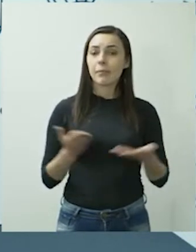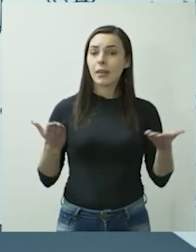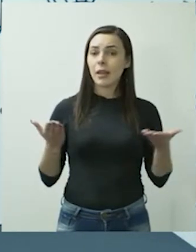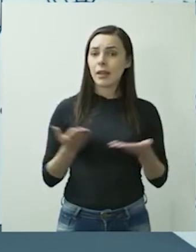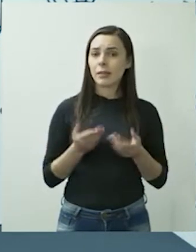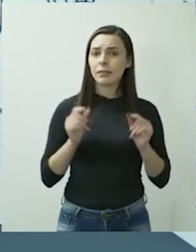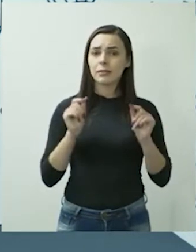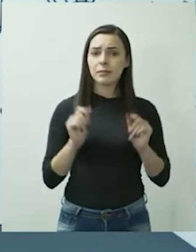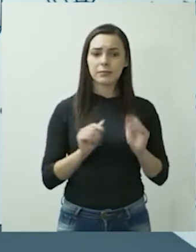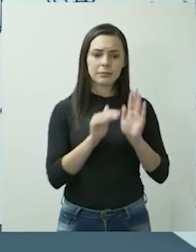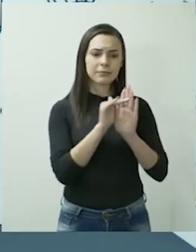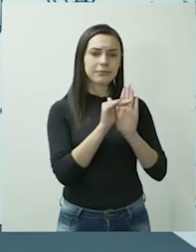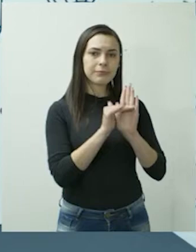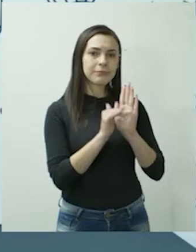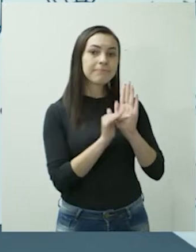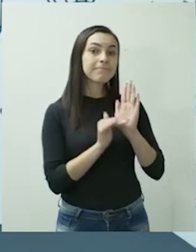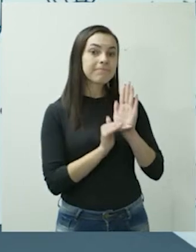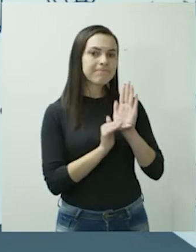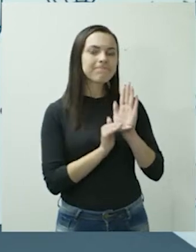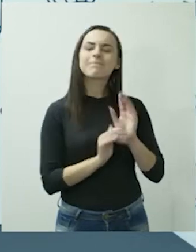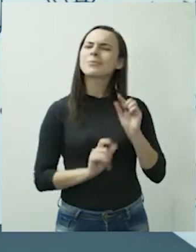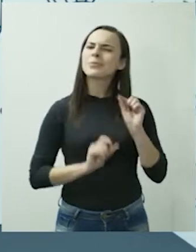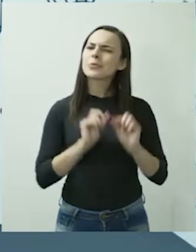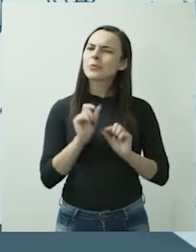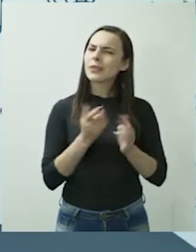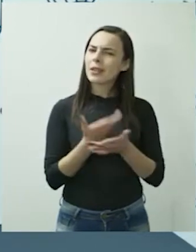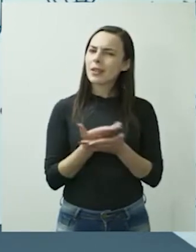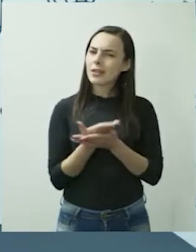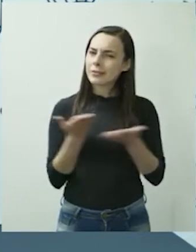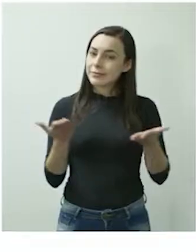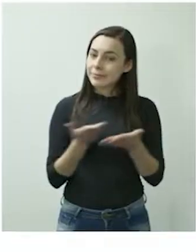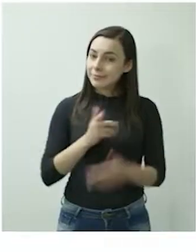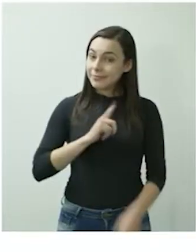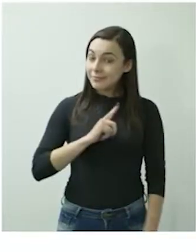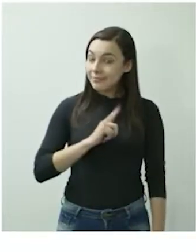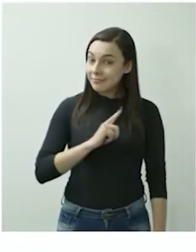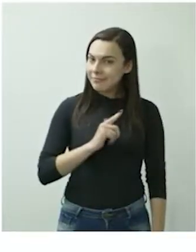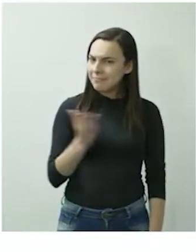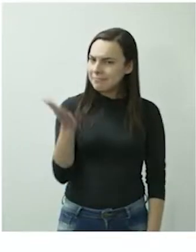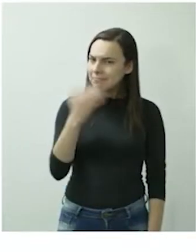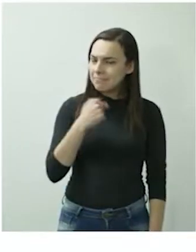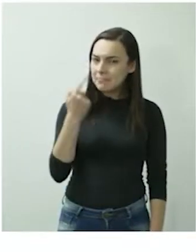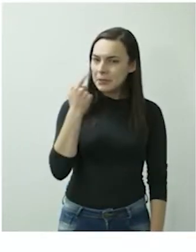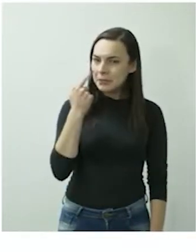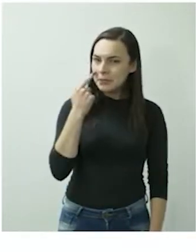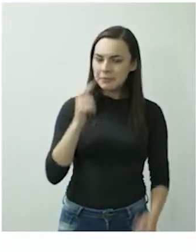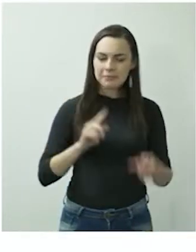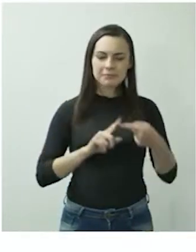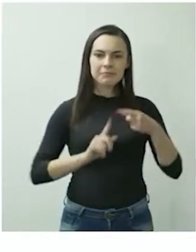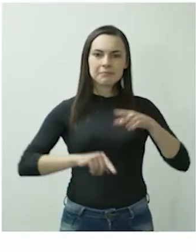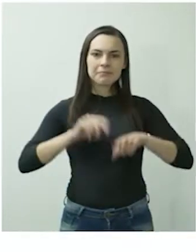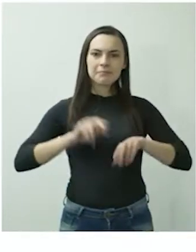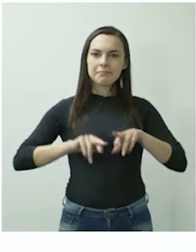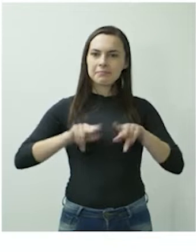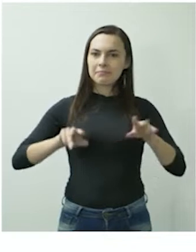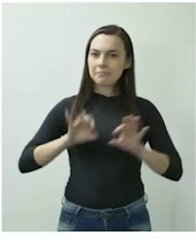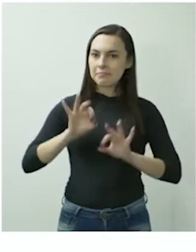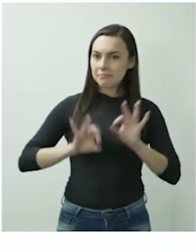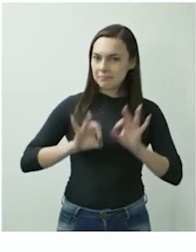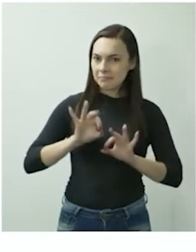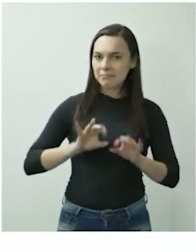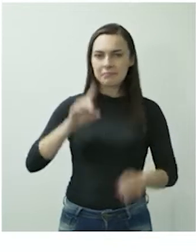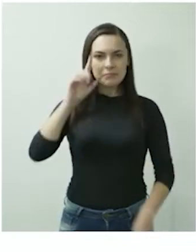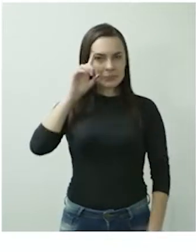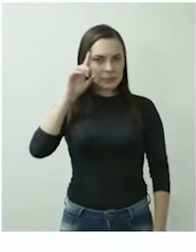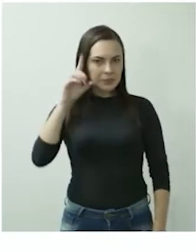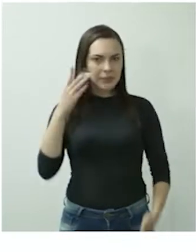nossa rotina. O que será que teremos na aula hoje? Vamos ver? Organização de materiais e